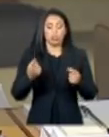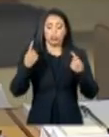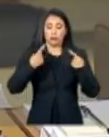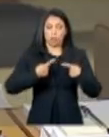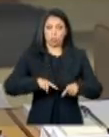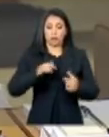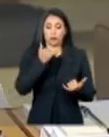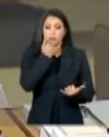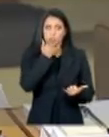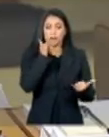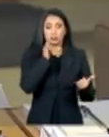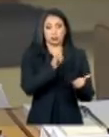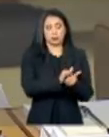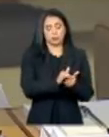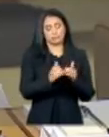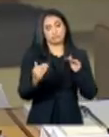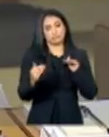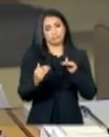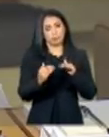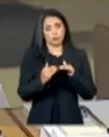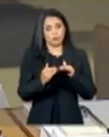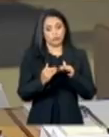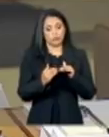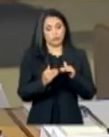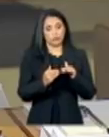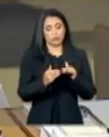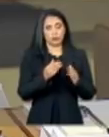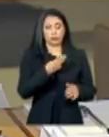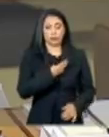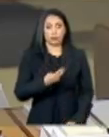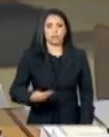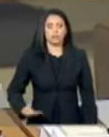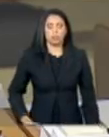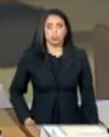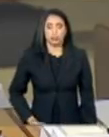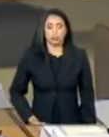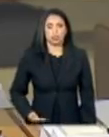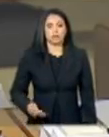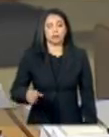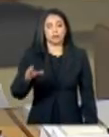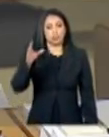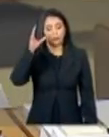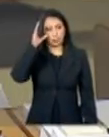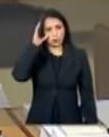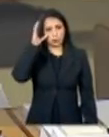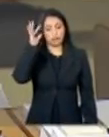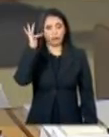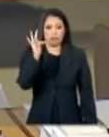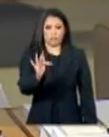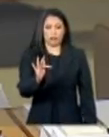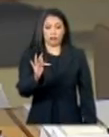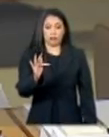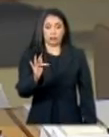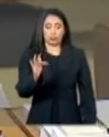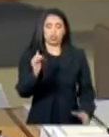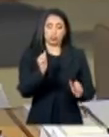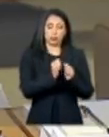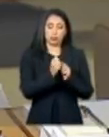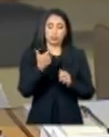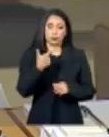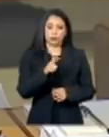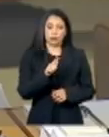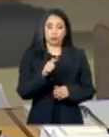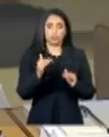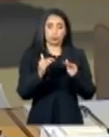acompanho portanto o ministro luiz edson fac e aqueles que o seguro no voto